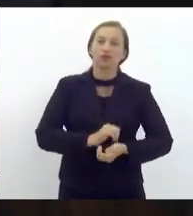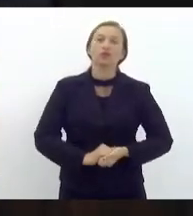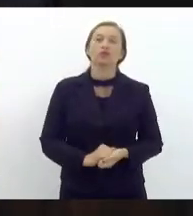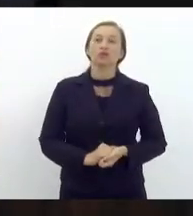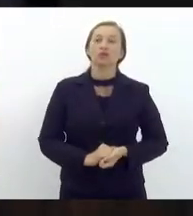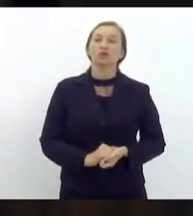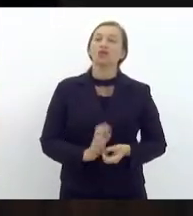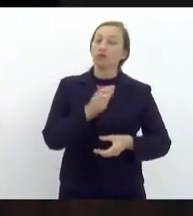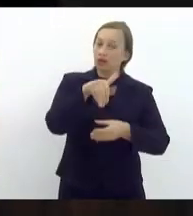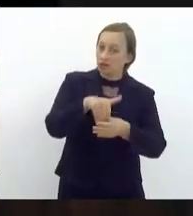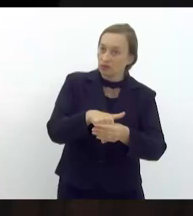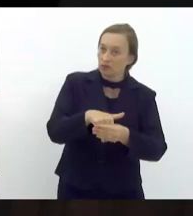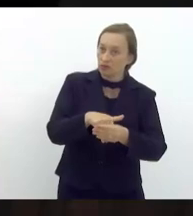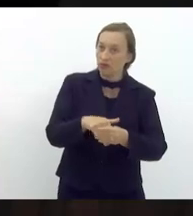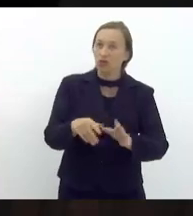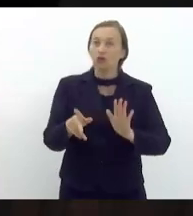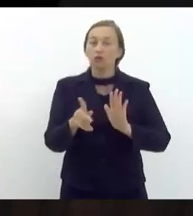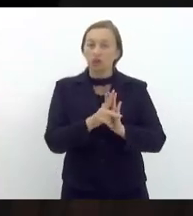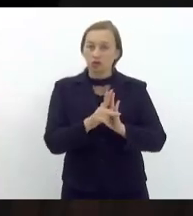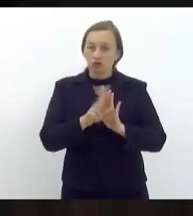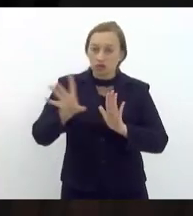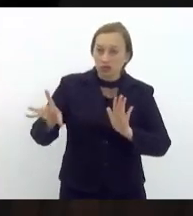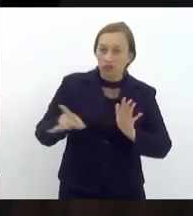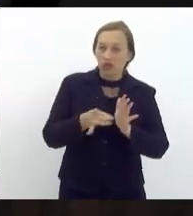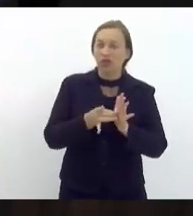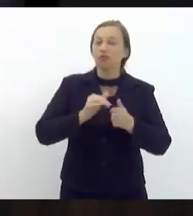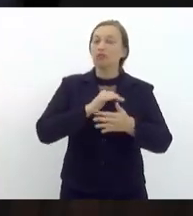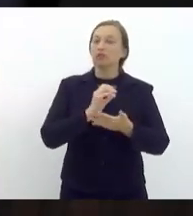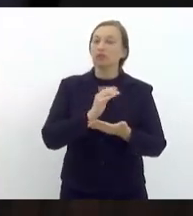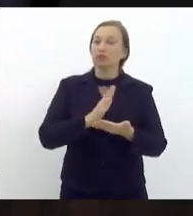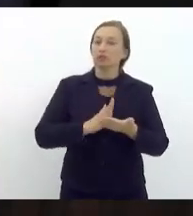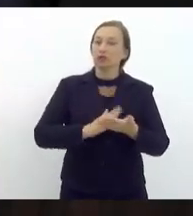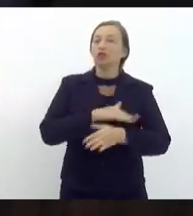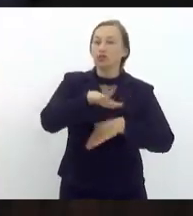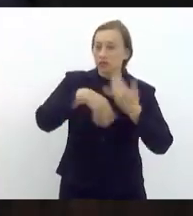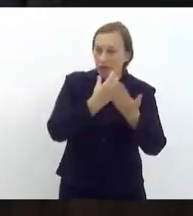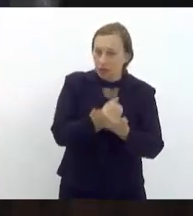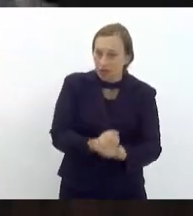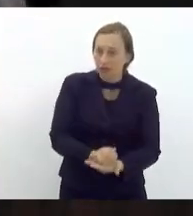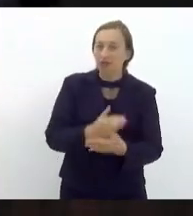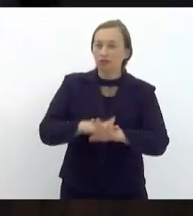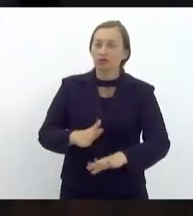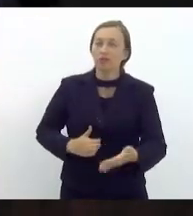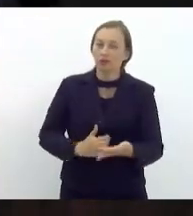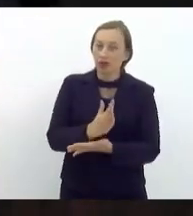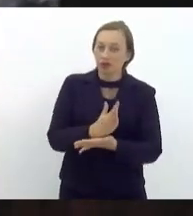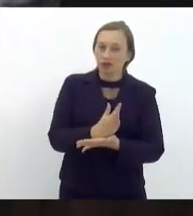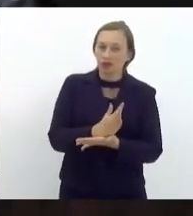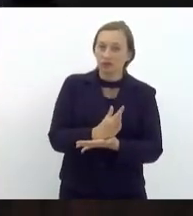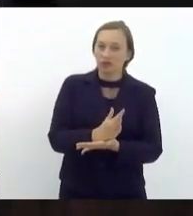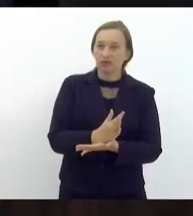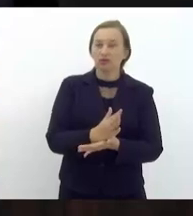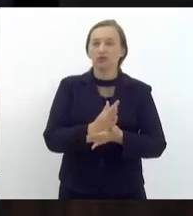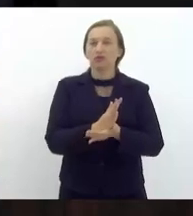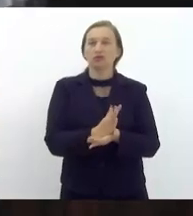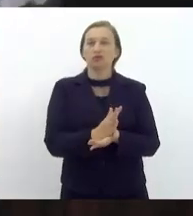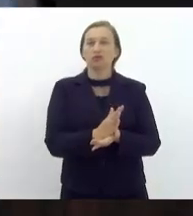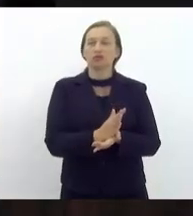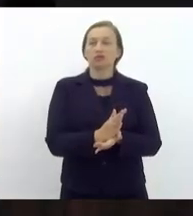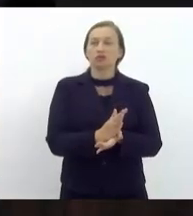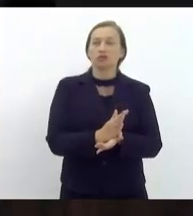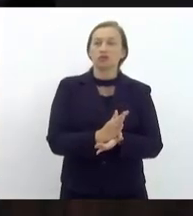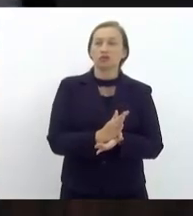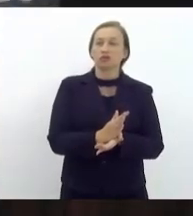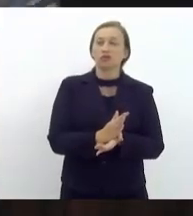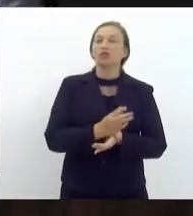em votação o projeto assim emendado senhores que aprovam permanência como estão aprovado vai a redação do vencido